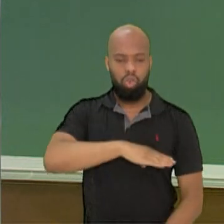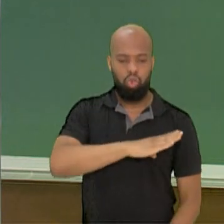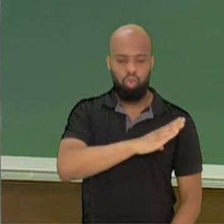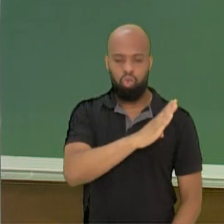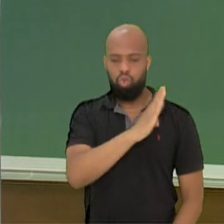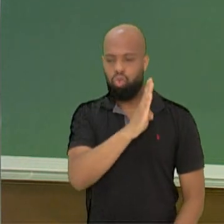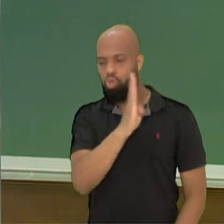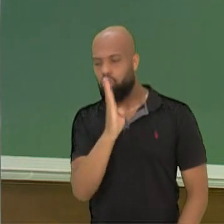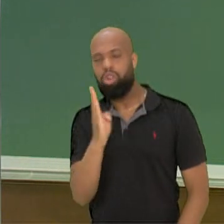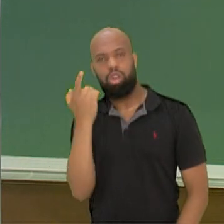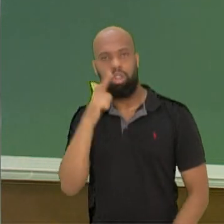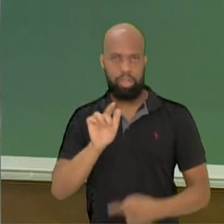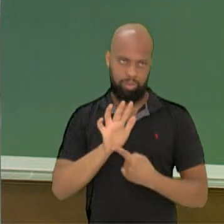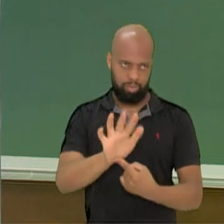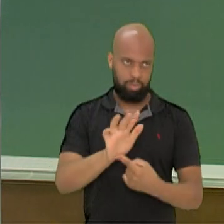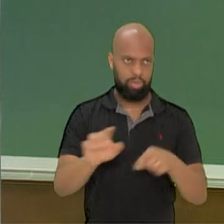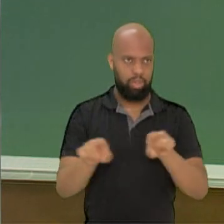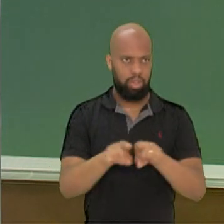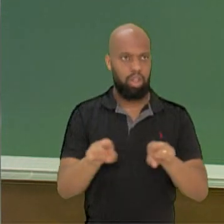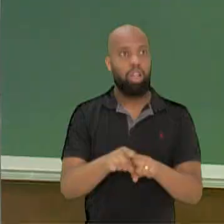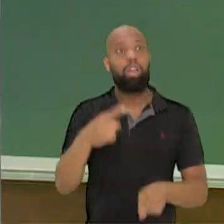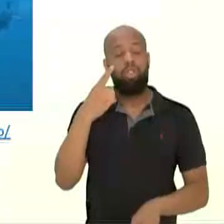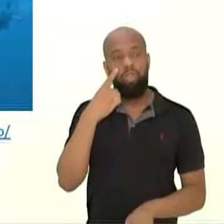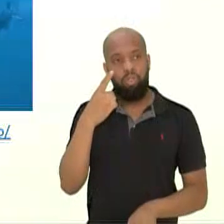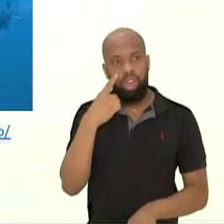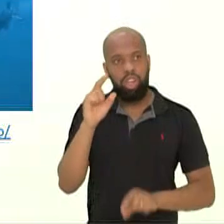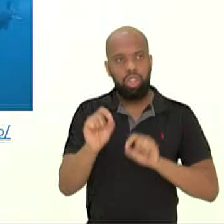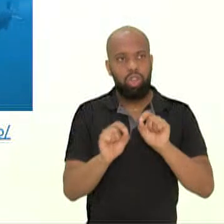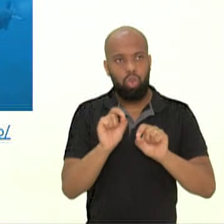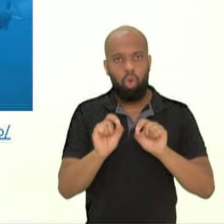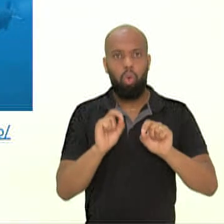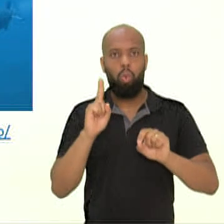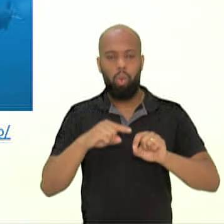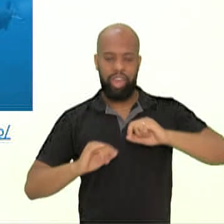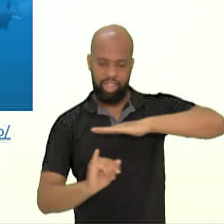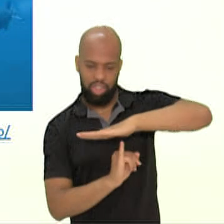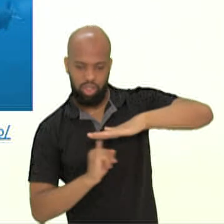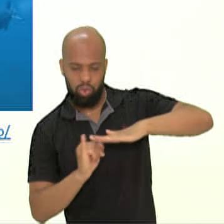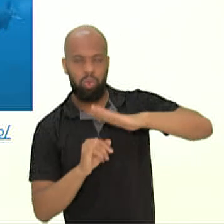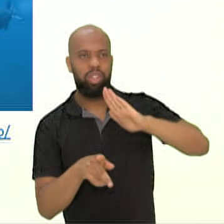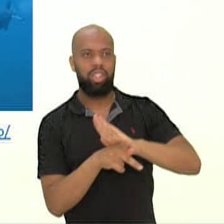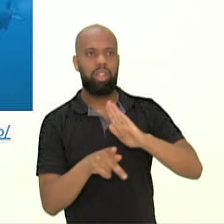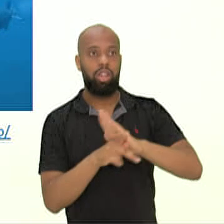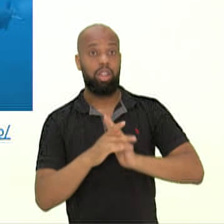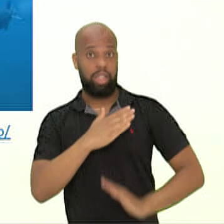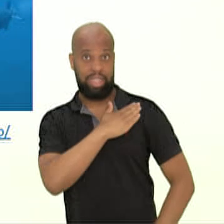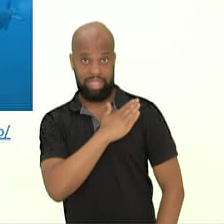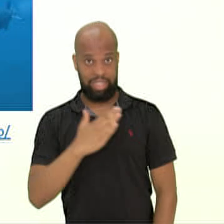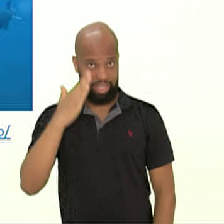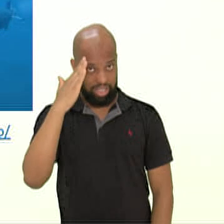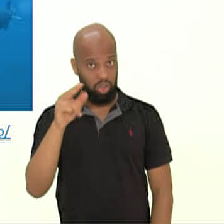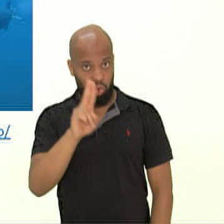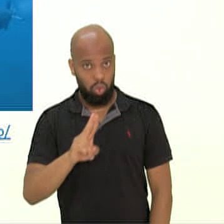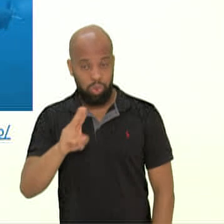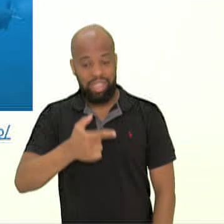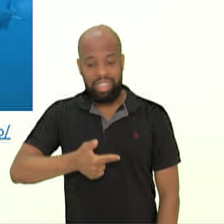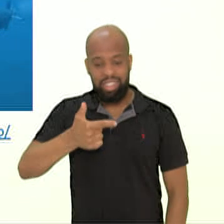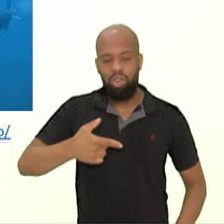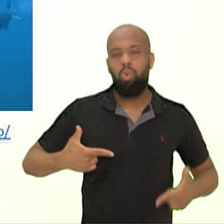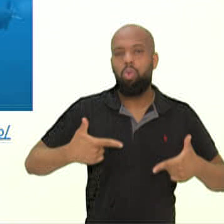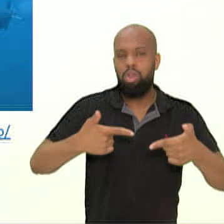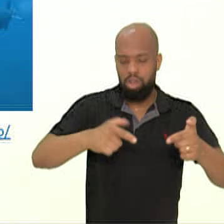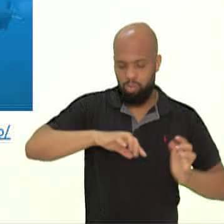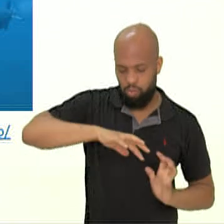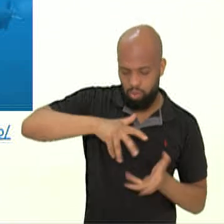ok? Avançando aqui, ó, temos ali a ideia da indústria bélica, então você tem uma tendência que foi muito utilizada na Segunda Guerra